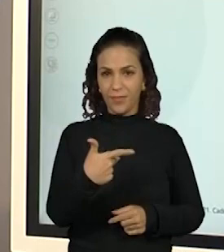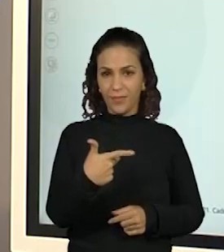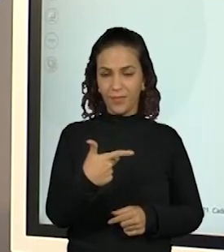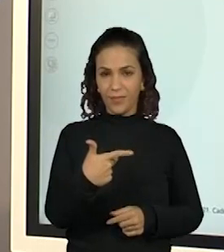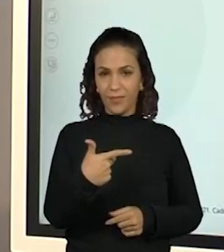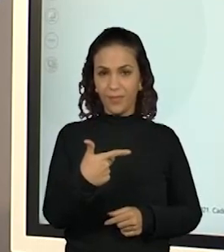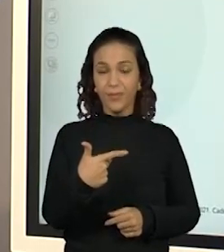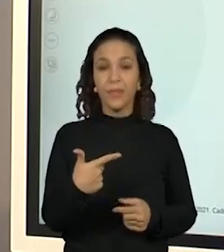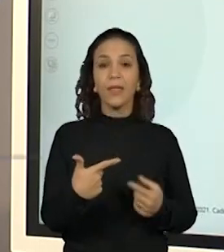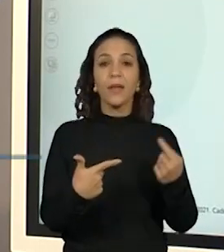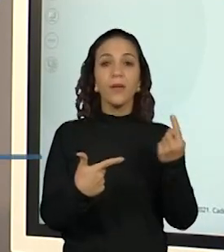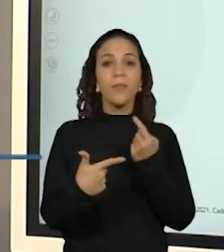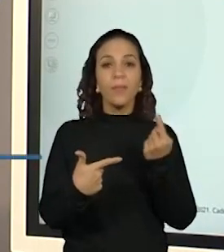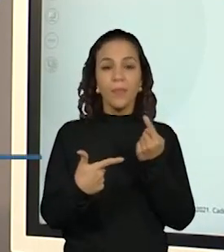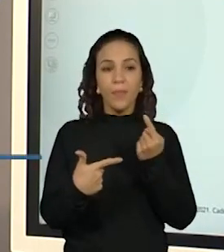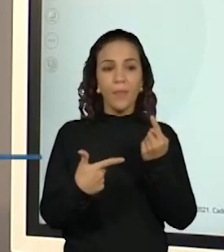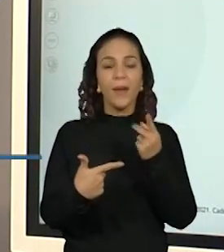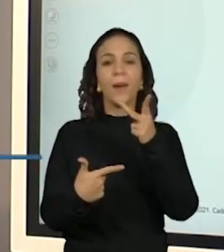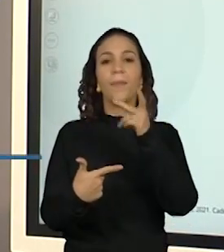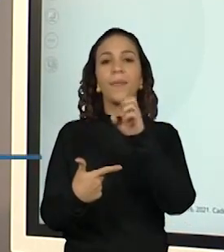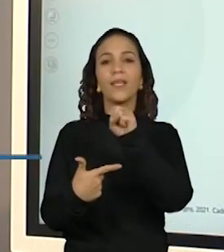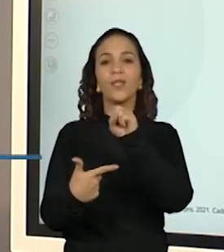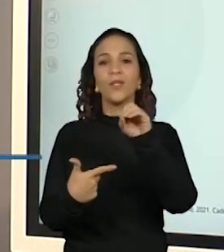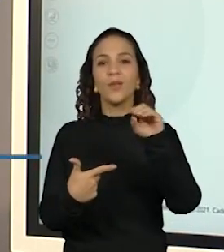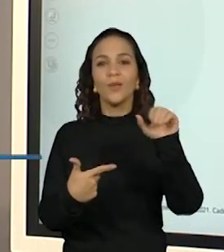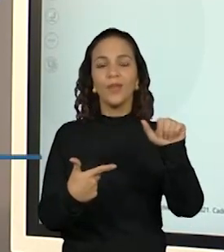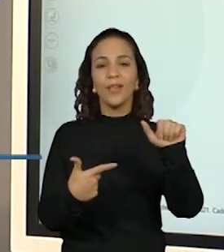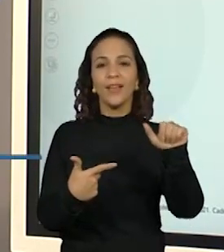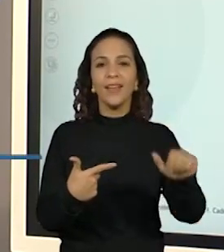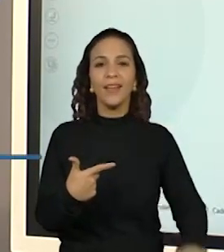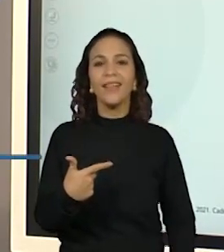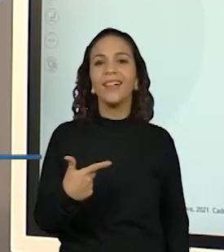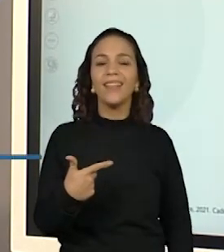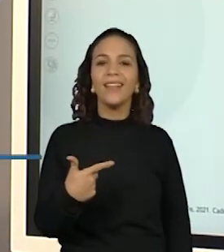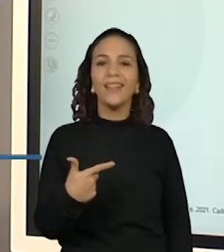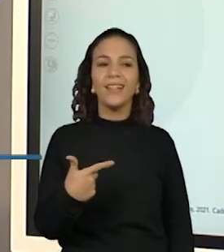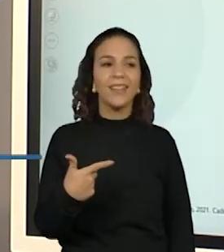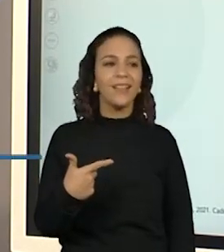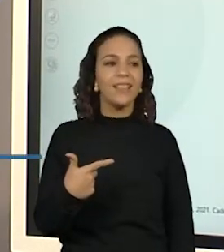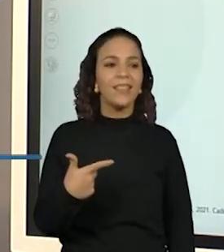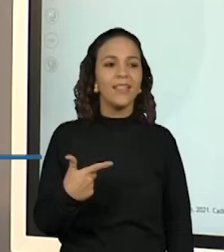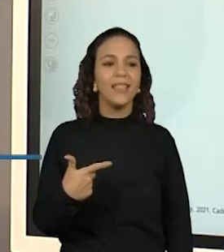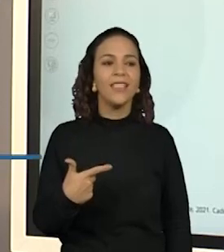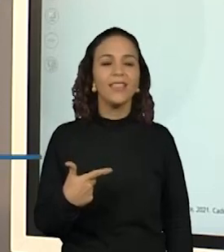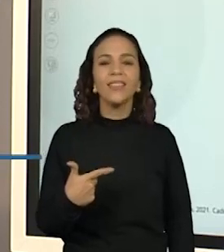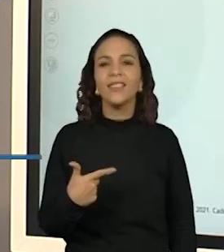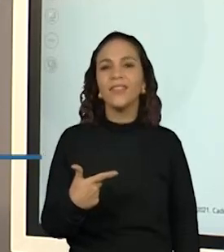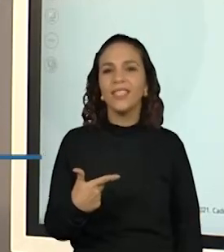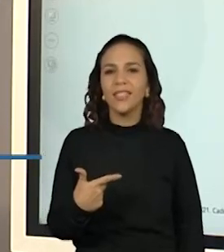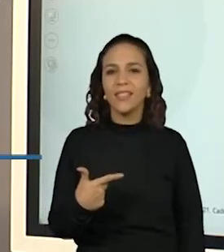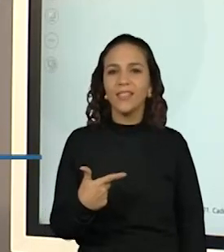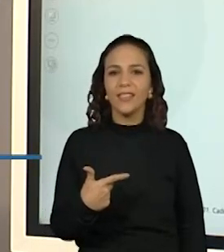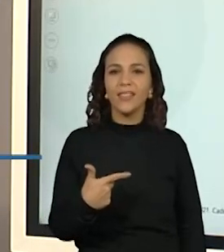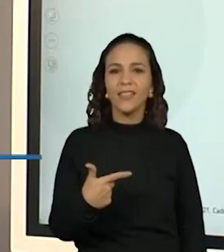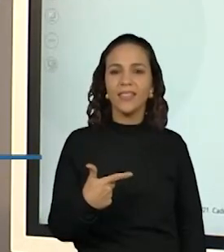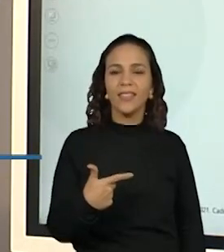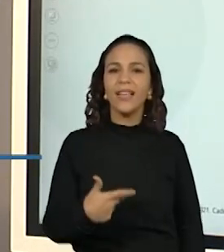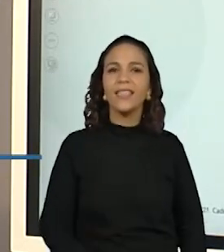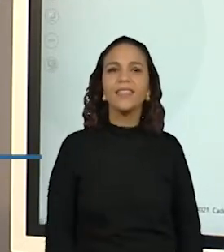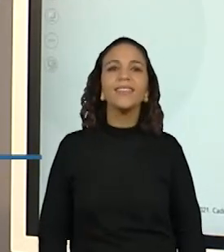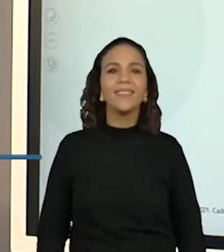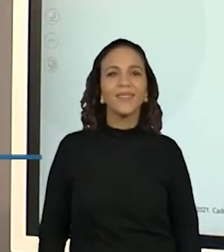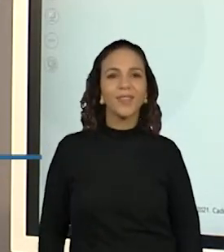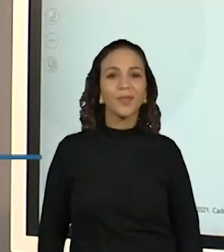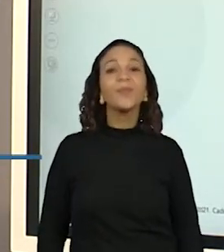a si própria, e também nós, ou seja, ela e o marido, para a resposta das perguntas